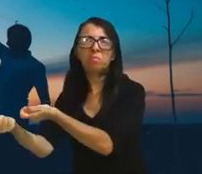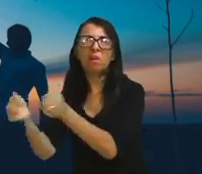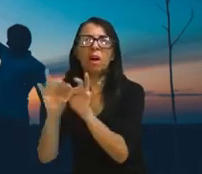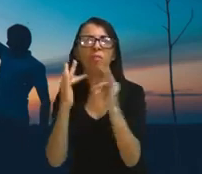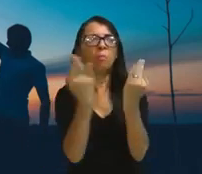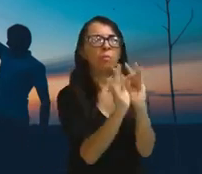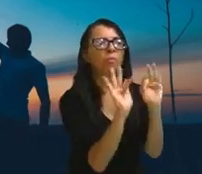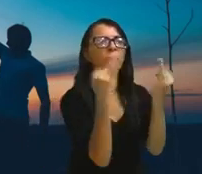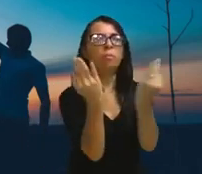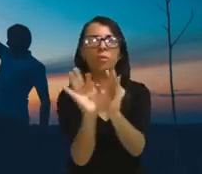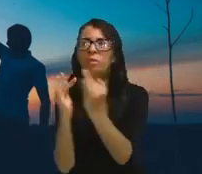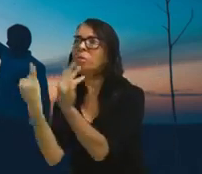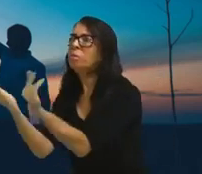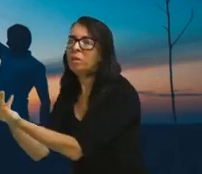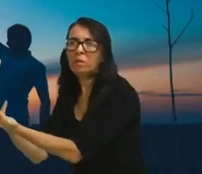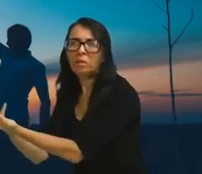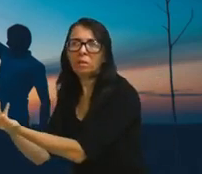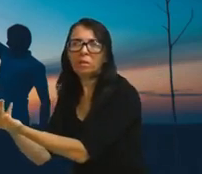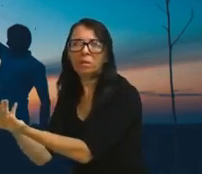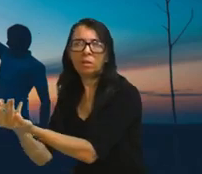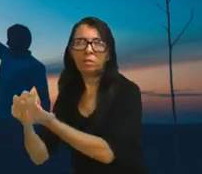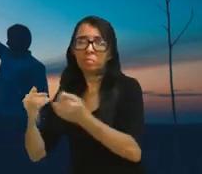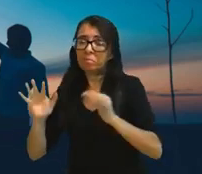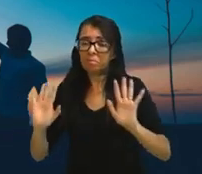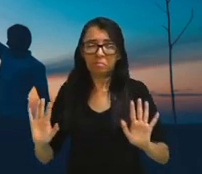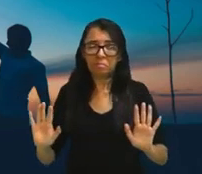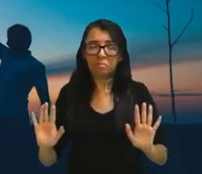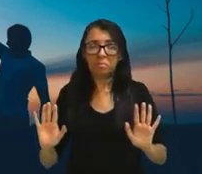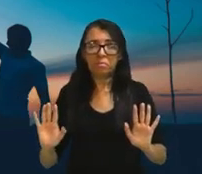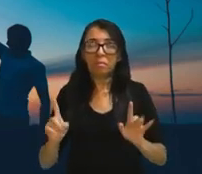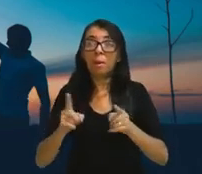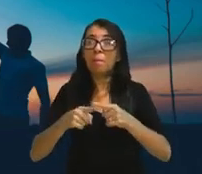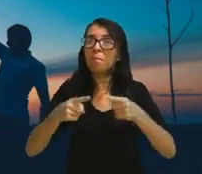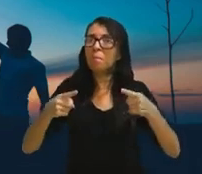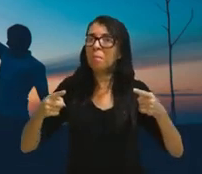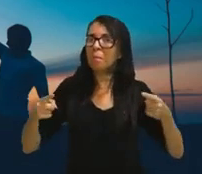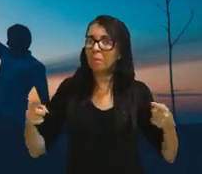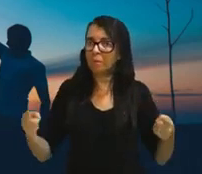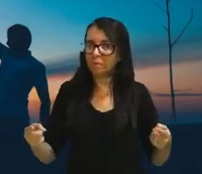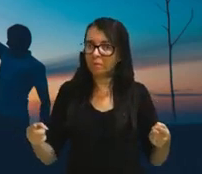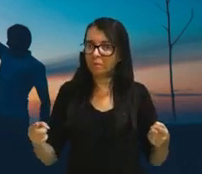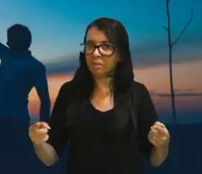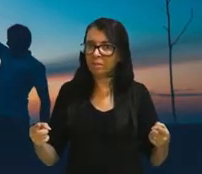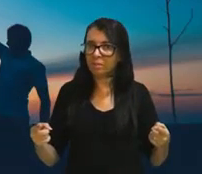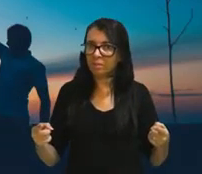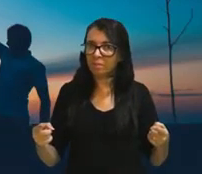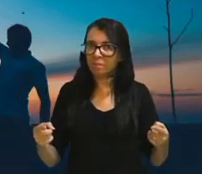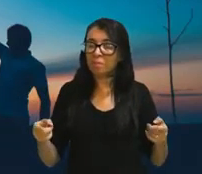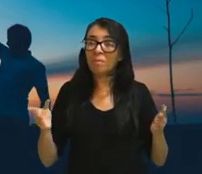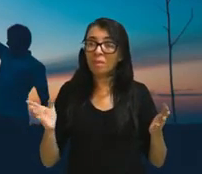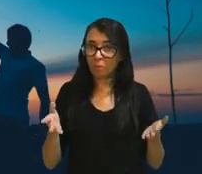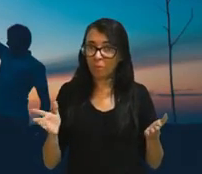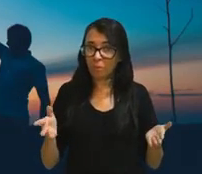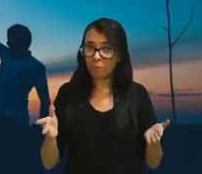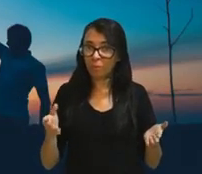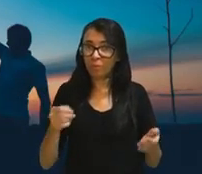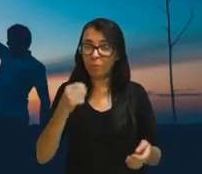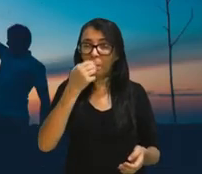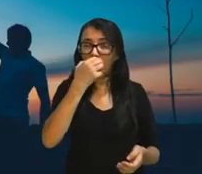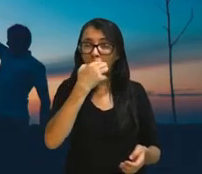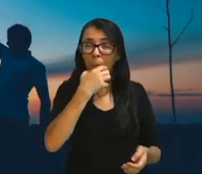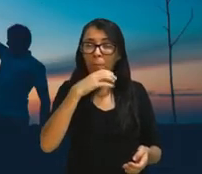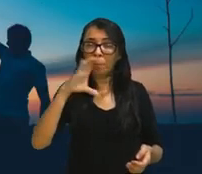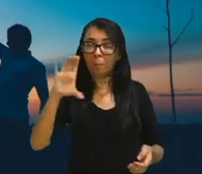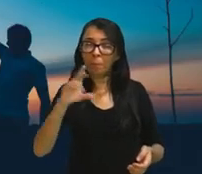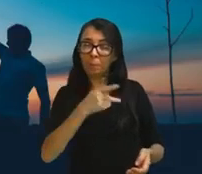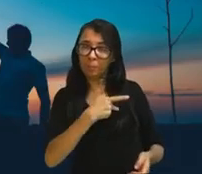tua casa é um lar. Nós temos que saber diferenciar. Casa é aquilo que nós nos